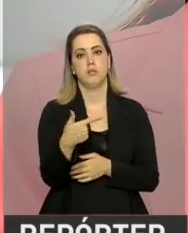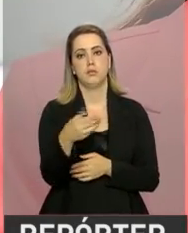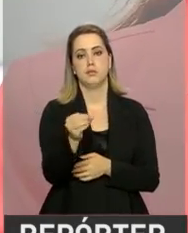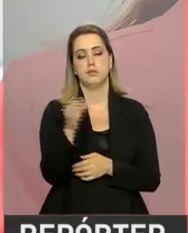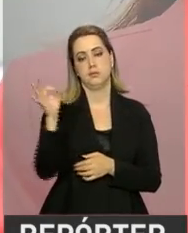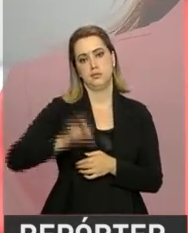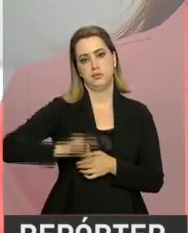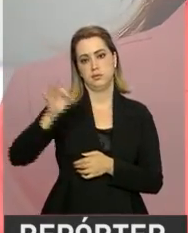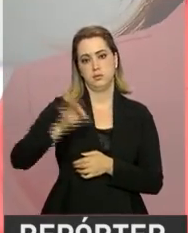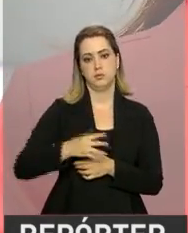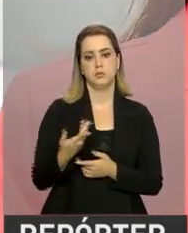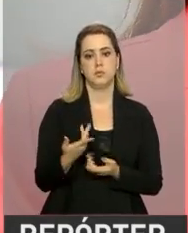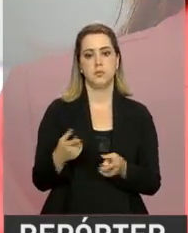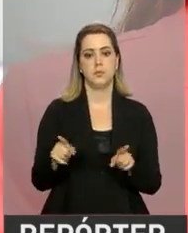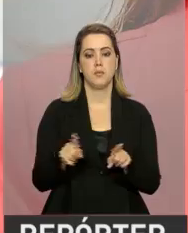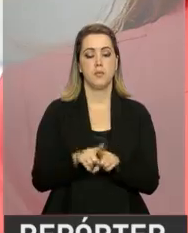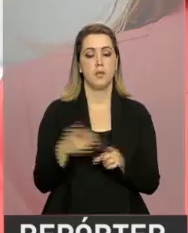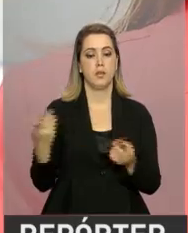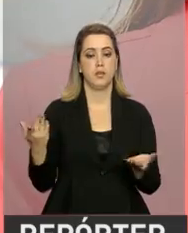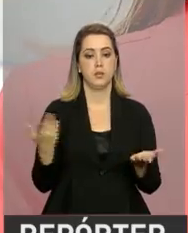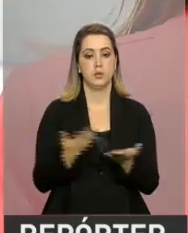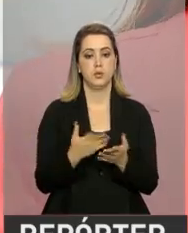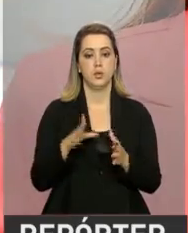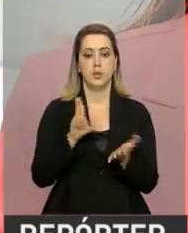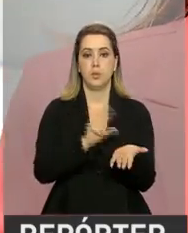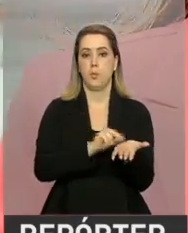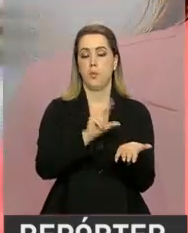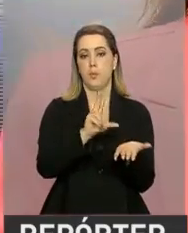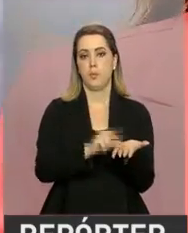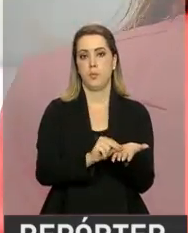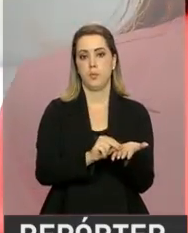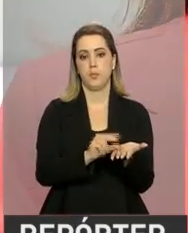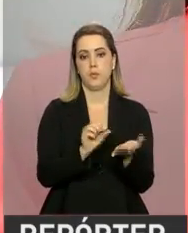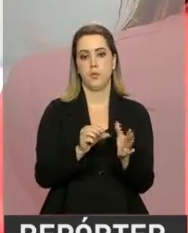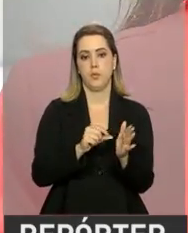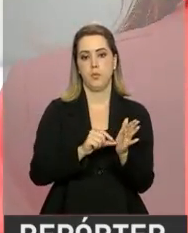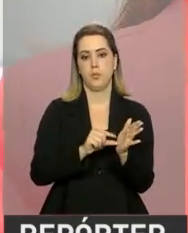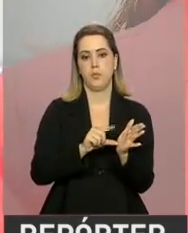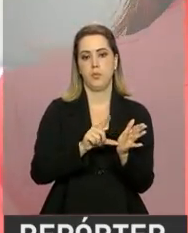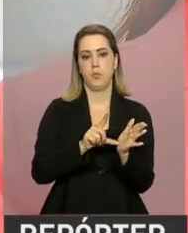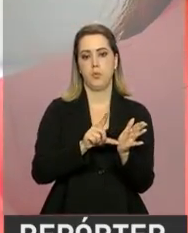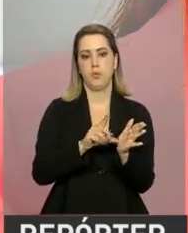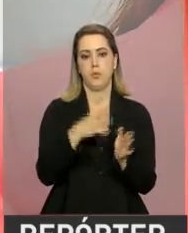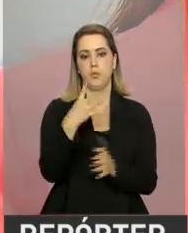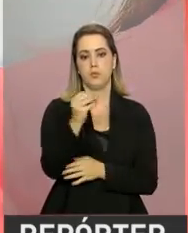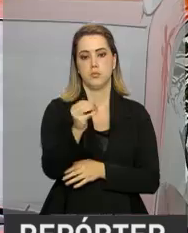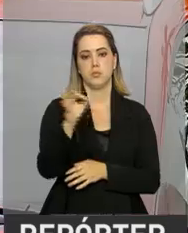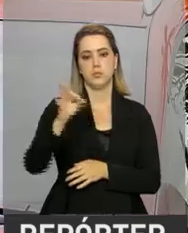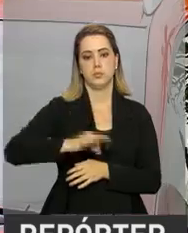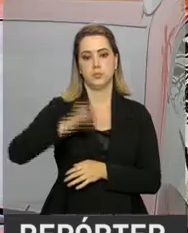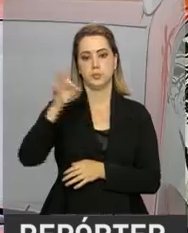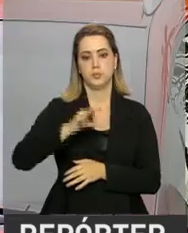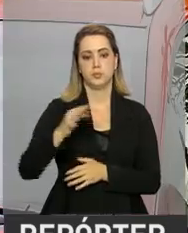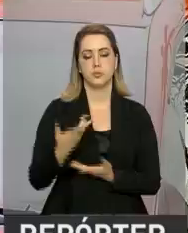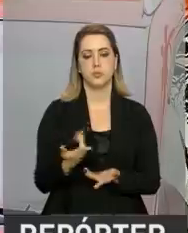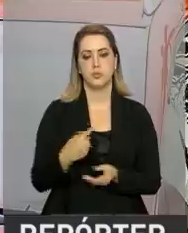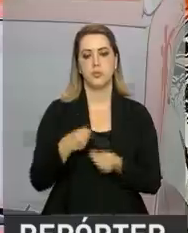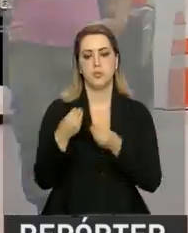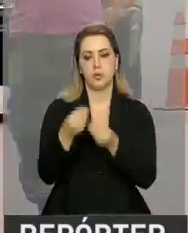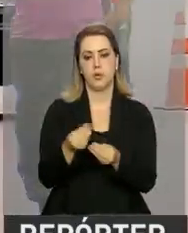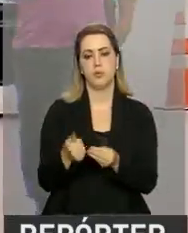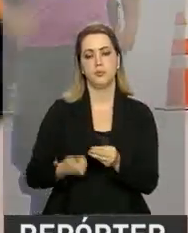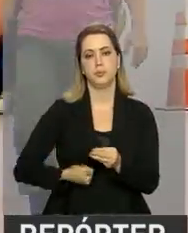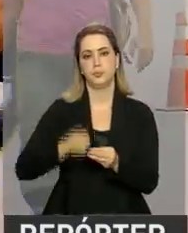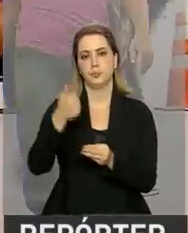20% no valor com o aplicativo esse de desconto aumenta para 40% para garantir o